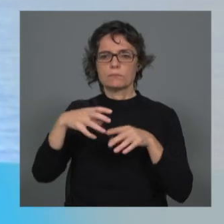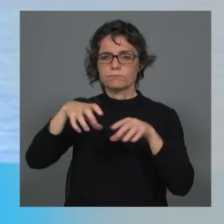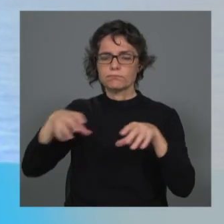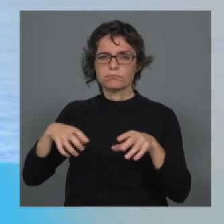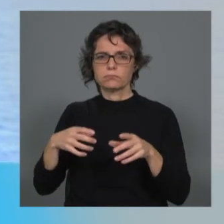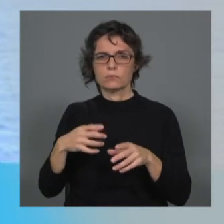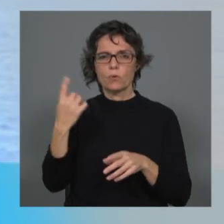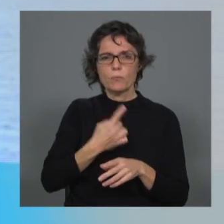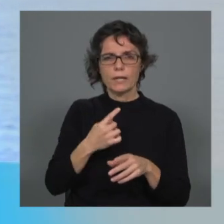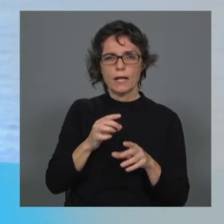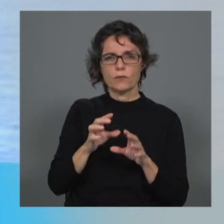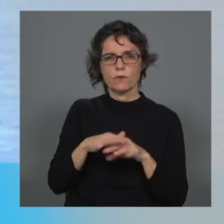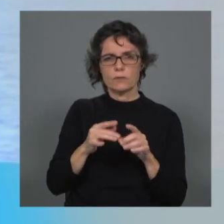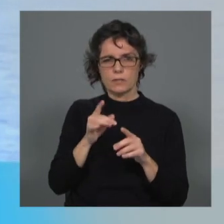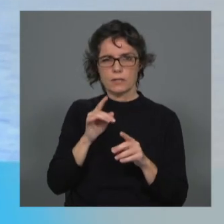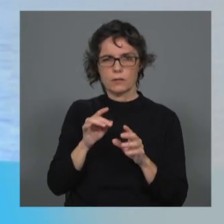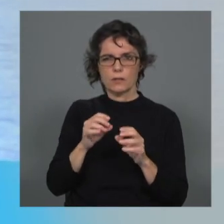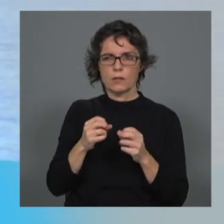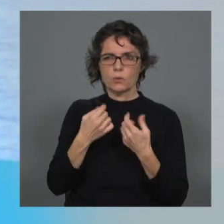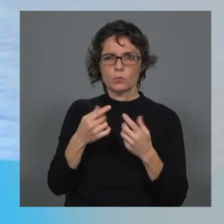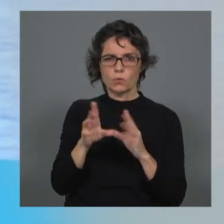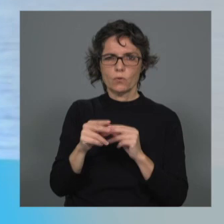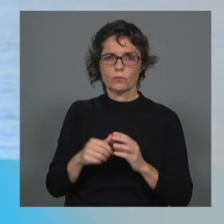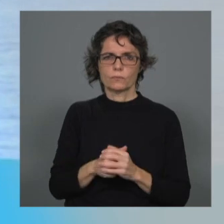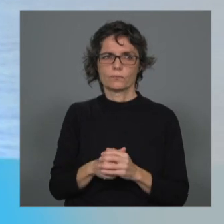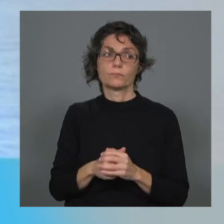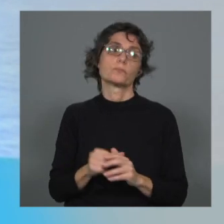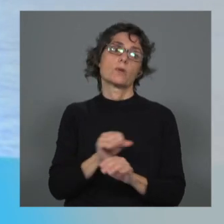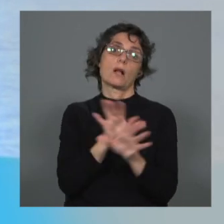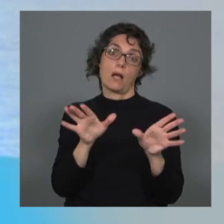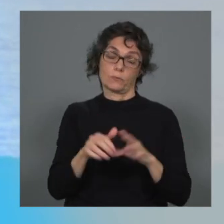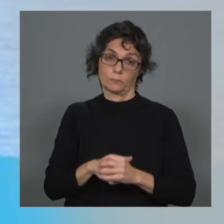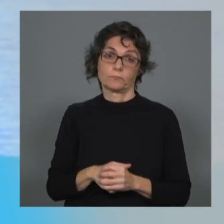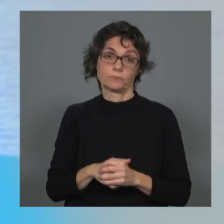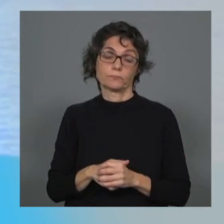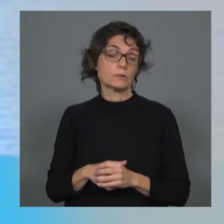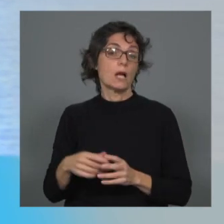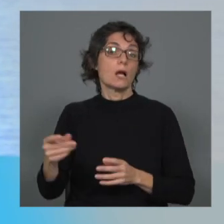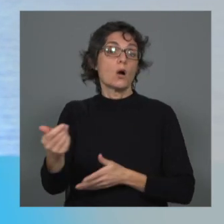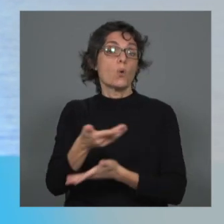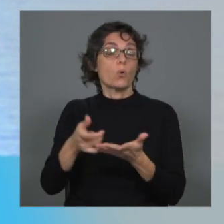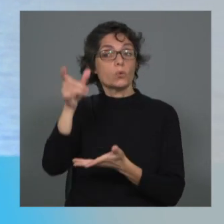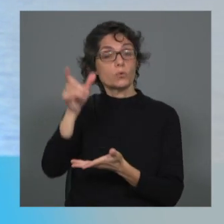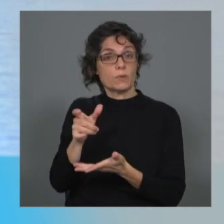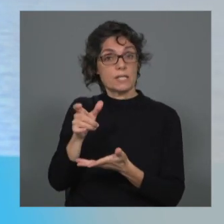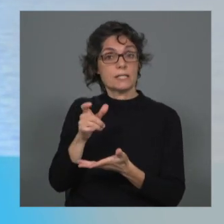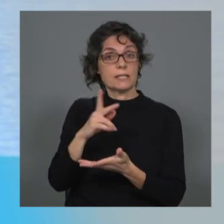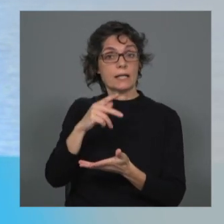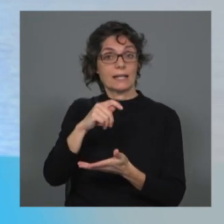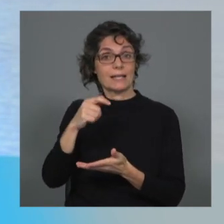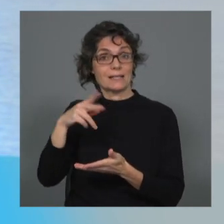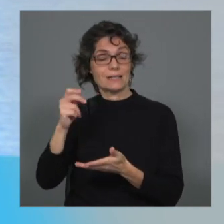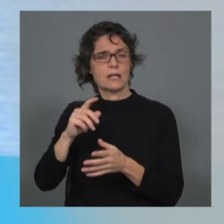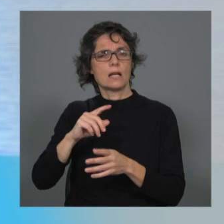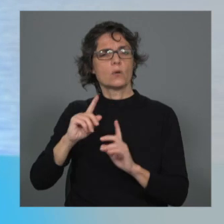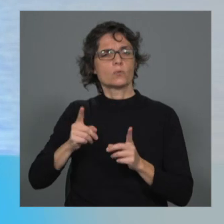é absolutamente inevitável. O grande economista Keynes, no princípio do século XX, chamou a atenção